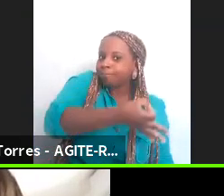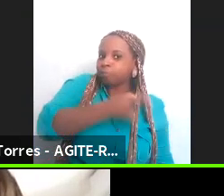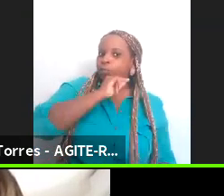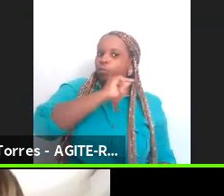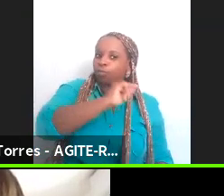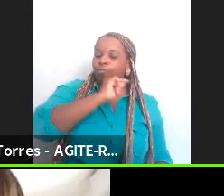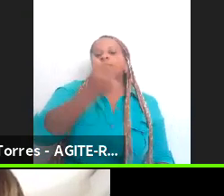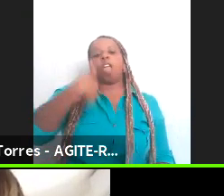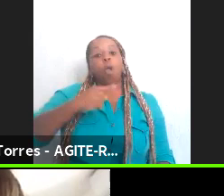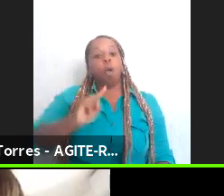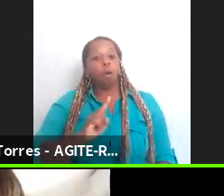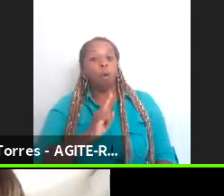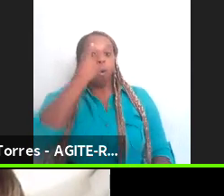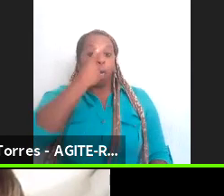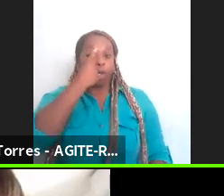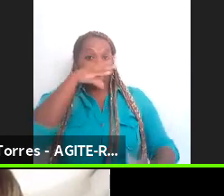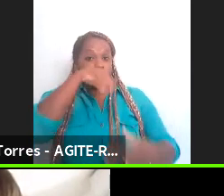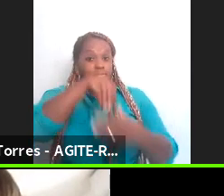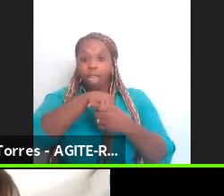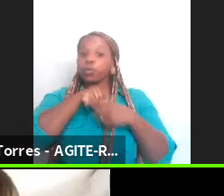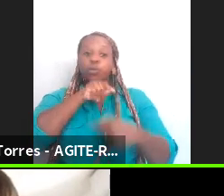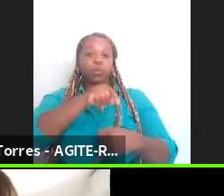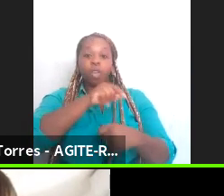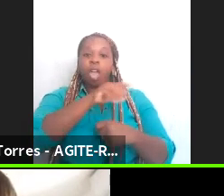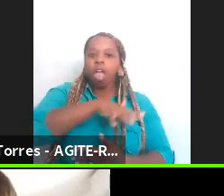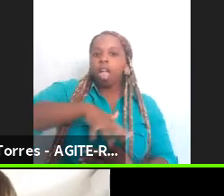eu sou a única dentre nós que não usa